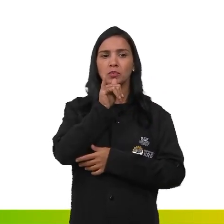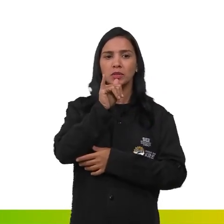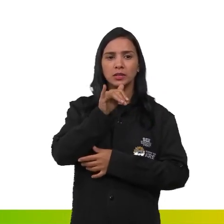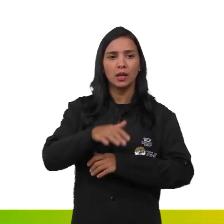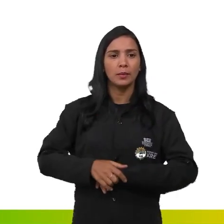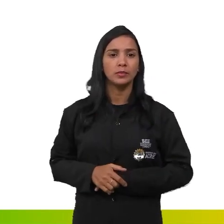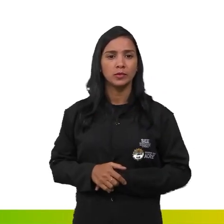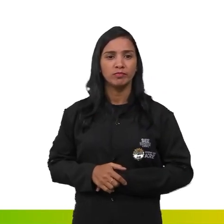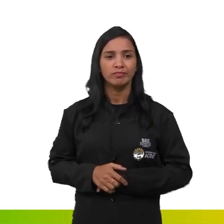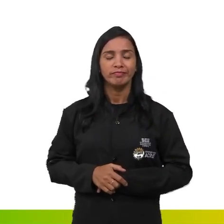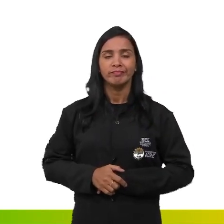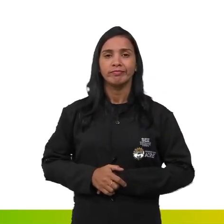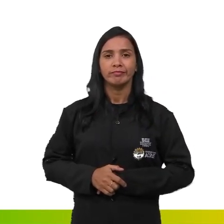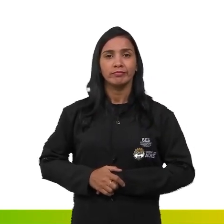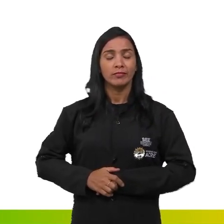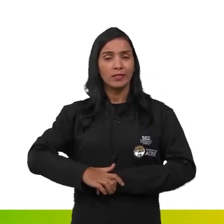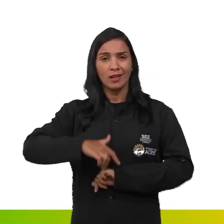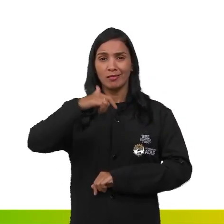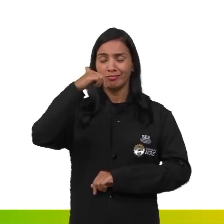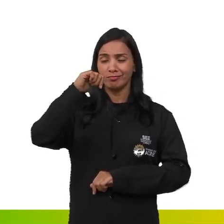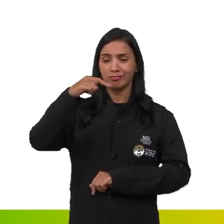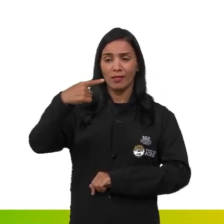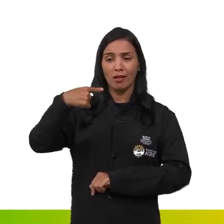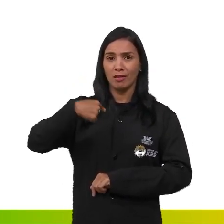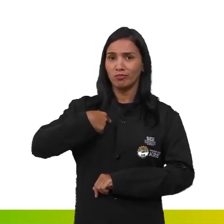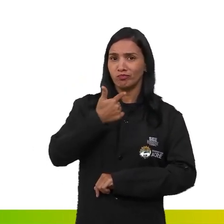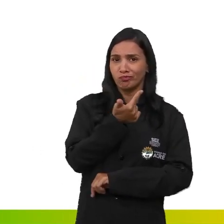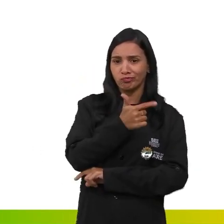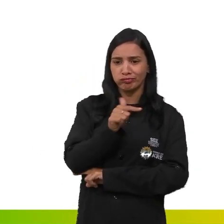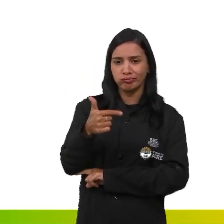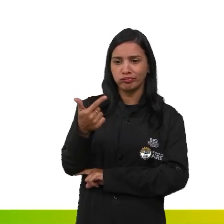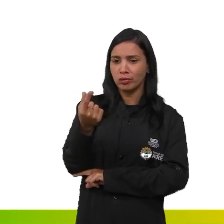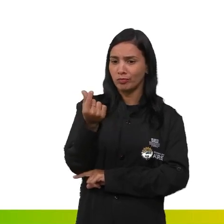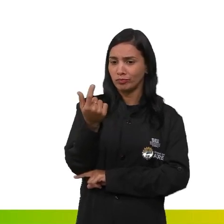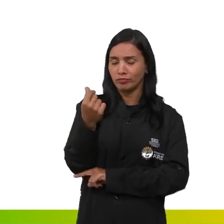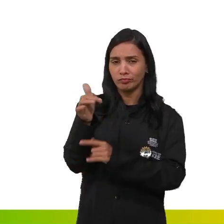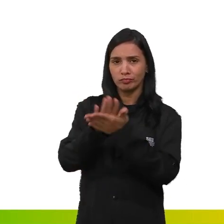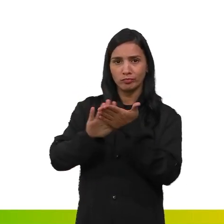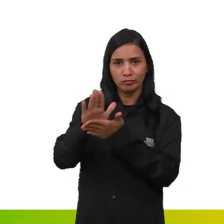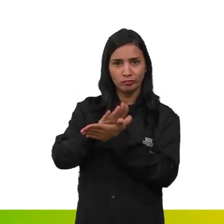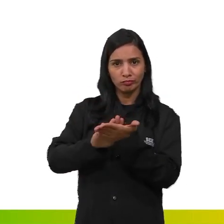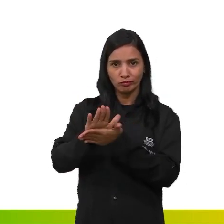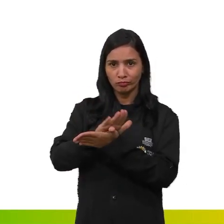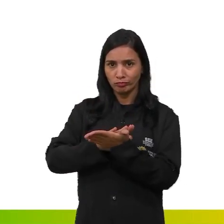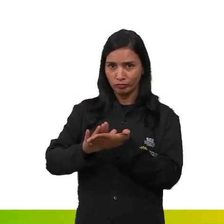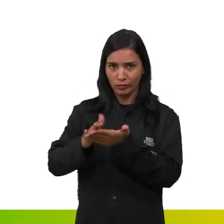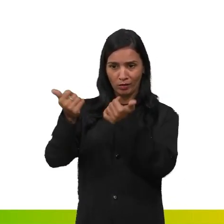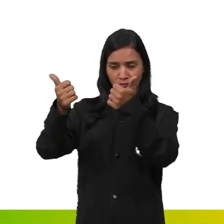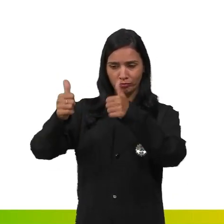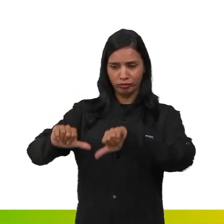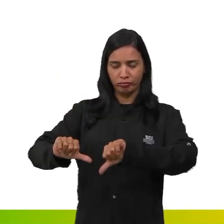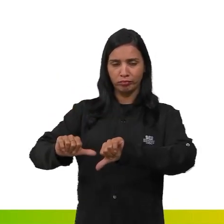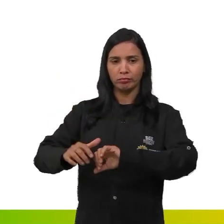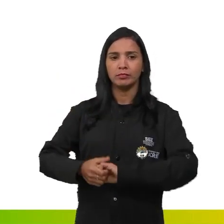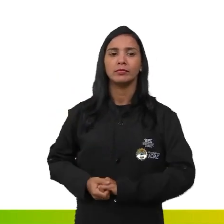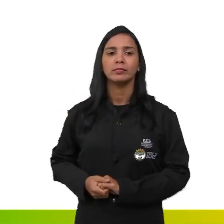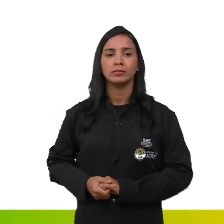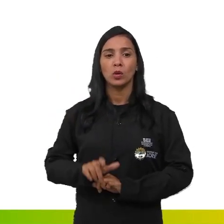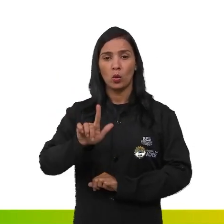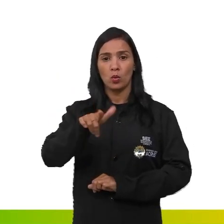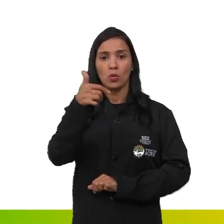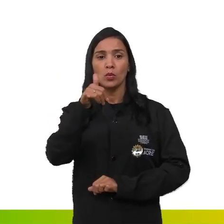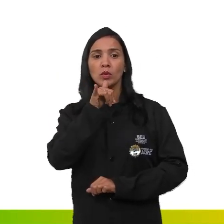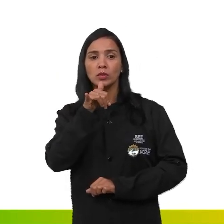don't have any money. Eu não tenho nenhum dinheiro. E aqui nós temos o segundo